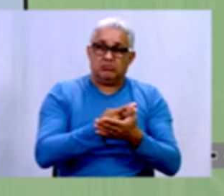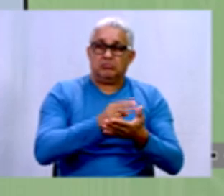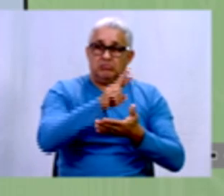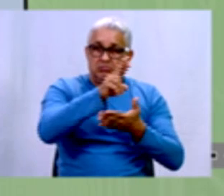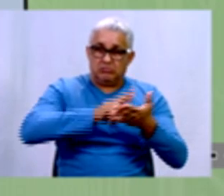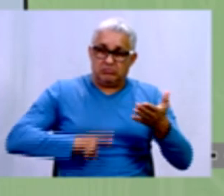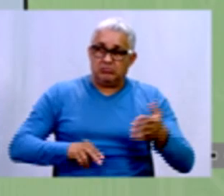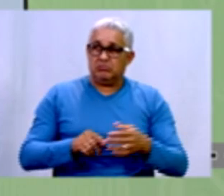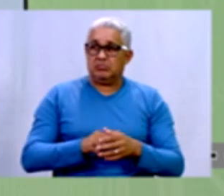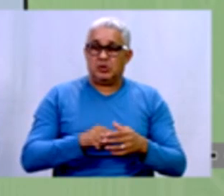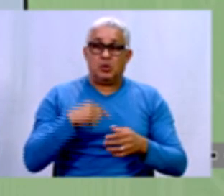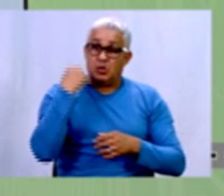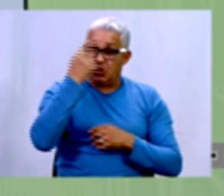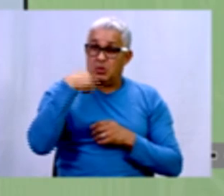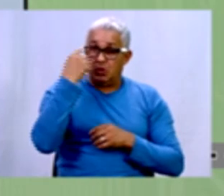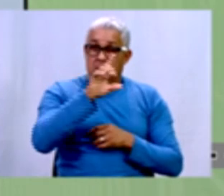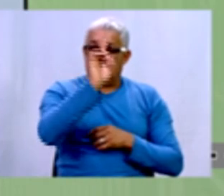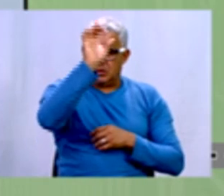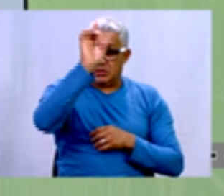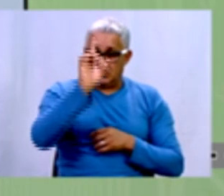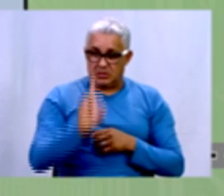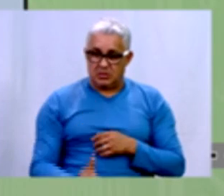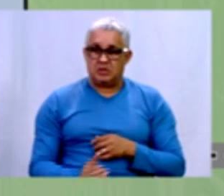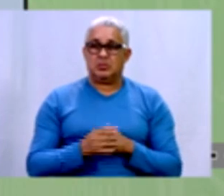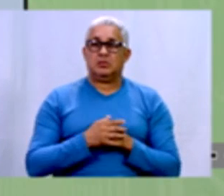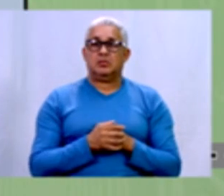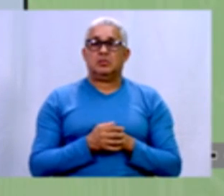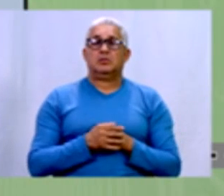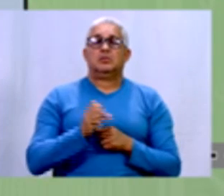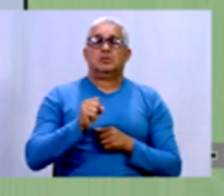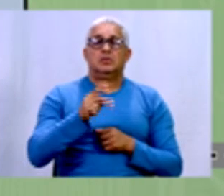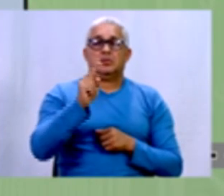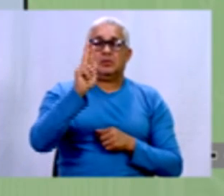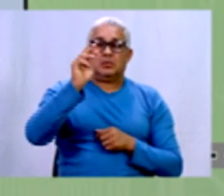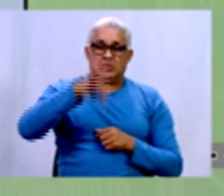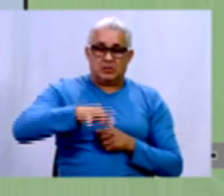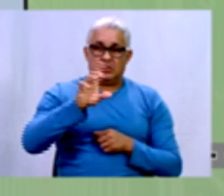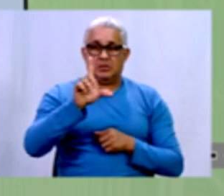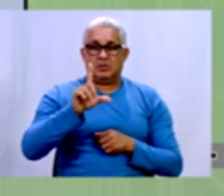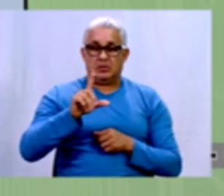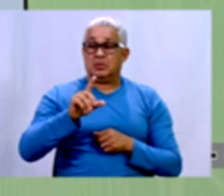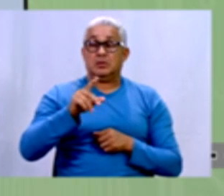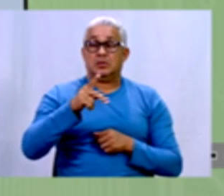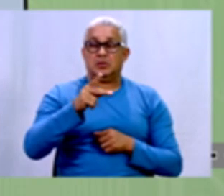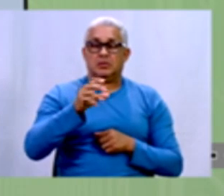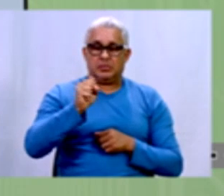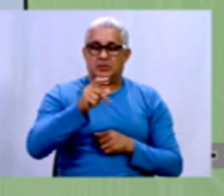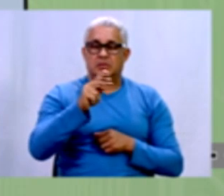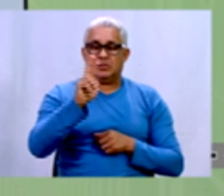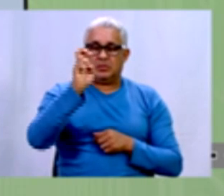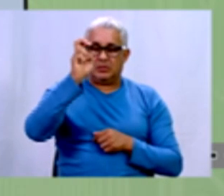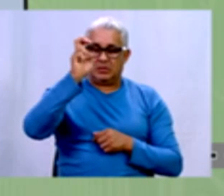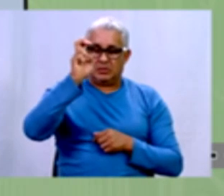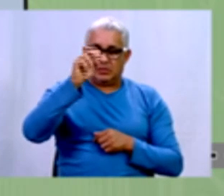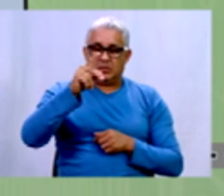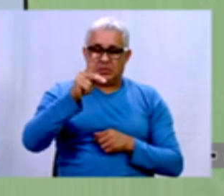horas para cada uma dessas atividades. Então nesse sprint aqui, vamos levar eventualmente aqui